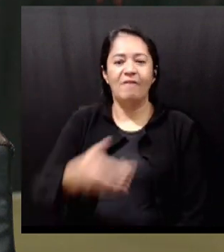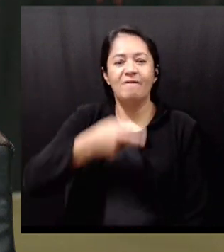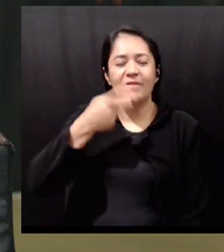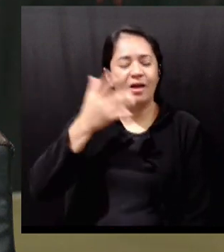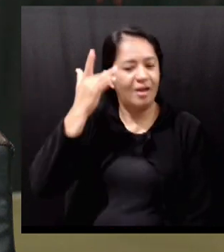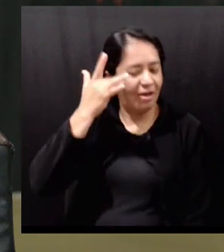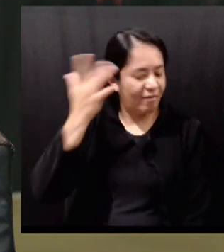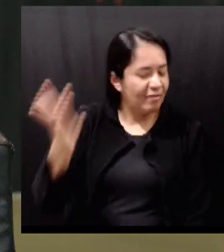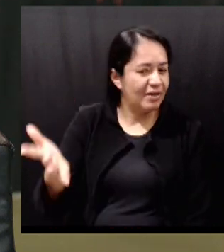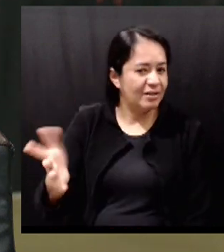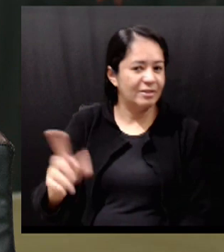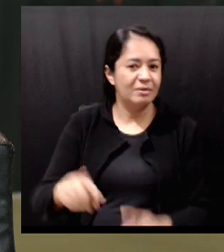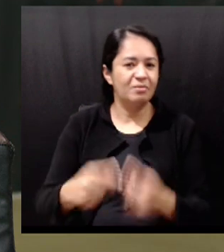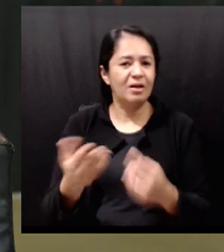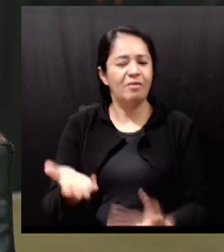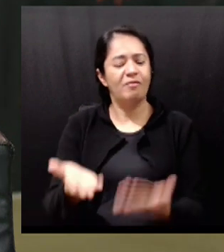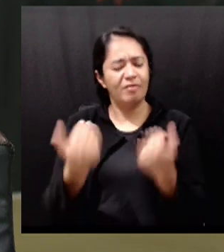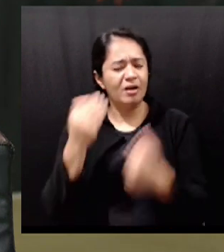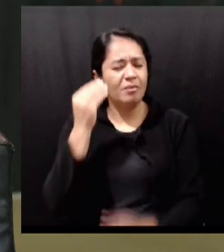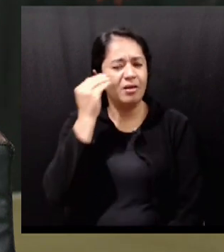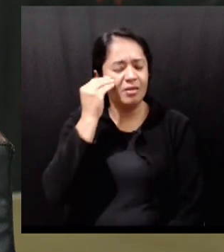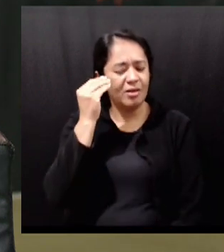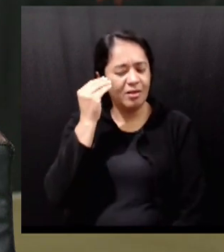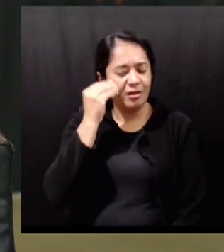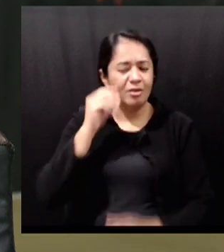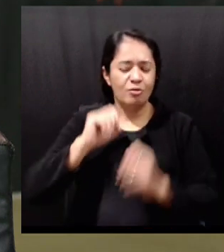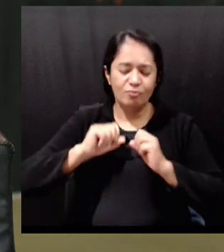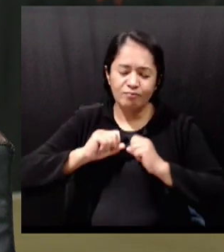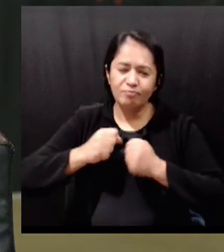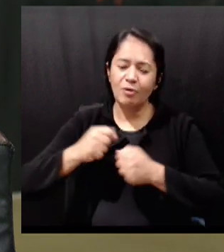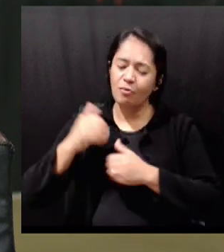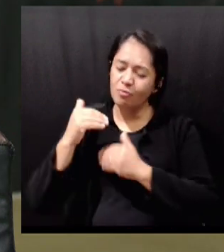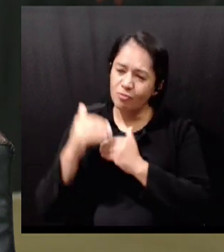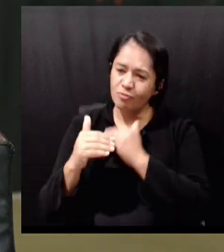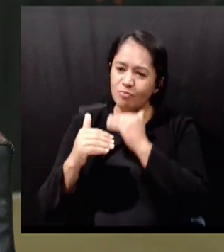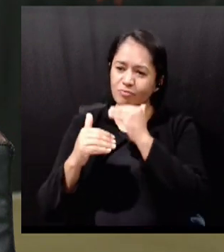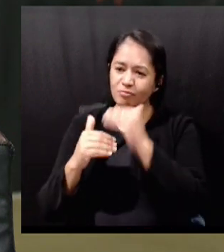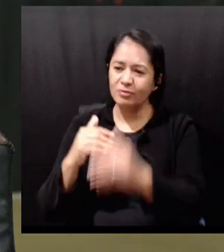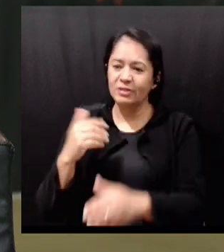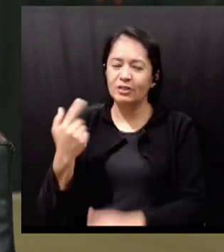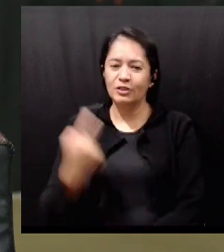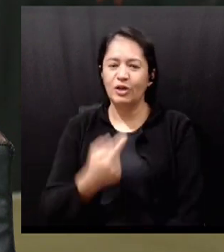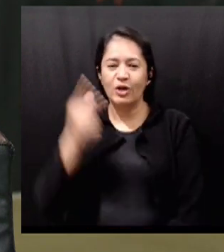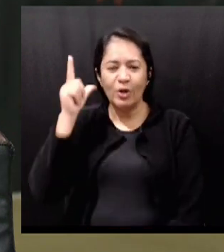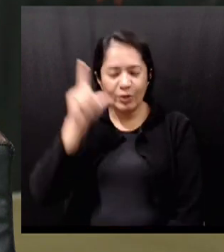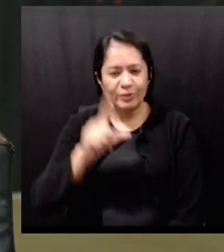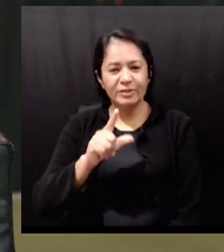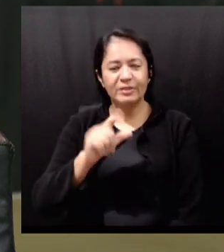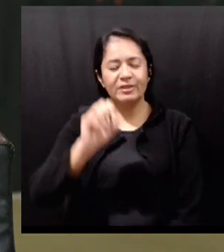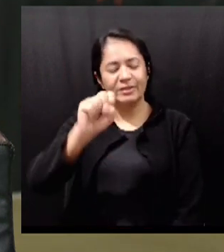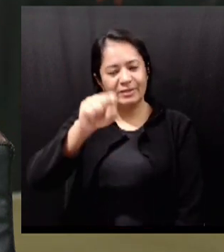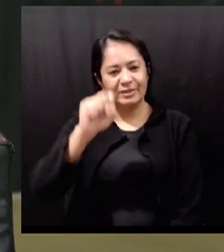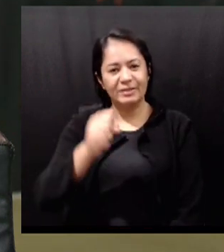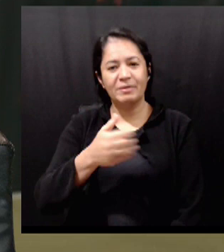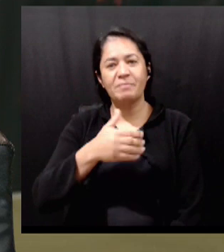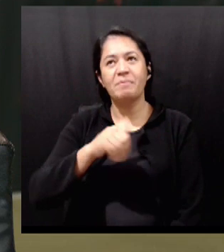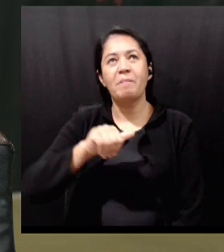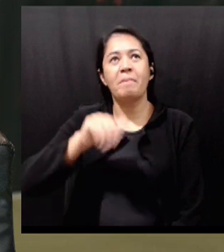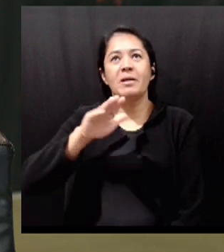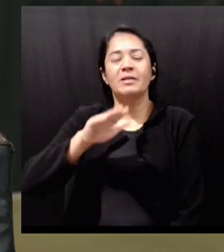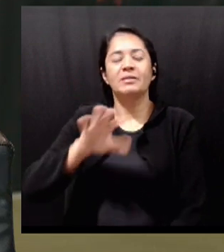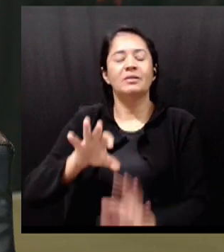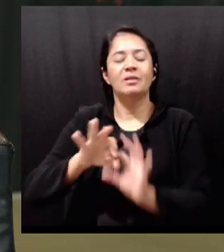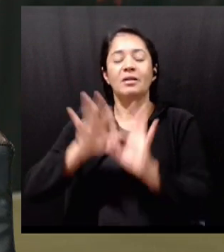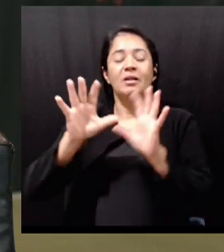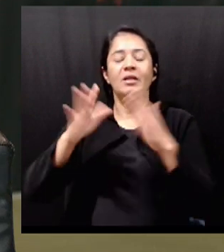vamos tentando um pouquinho de cada vez, quem sabe a gente consegue, né? Consegue ser um pouquinho mais livre, mais tranquila.